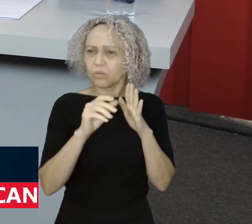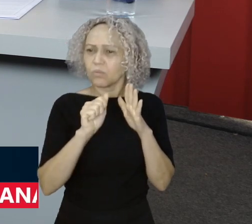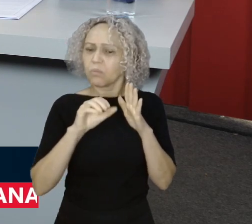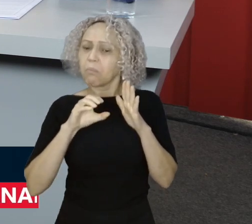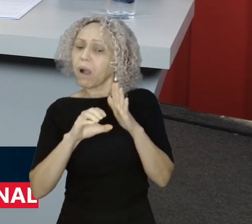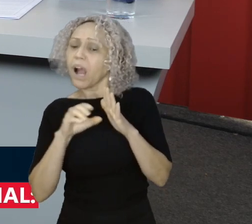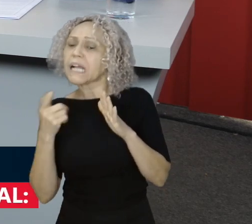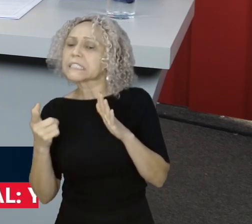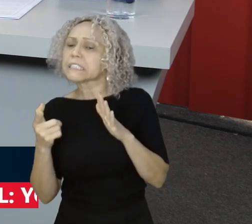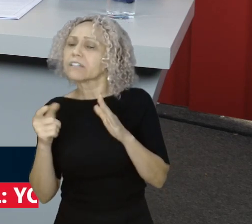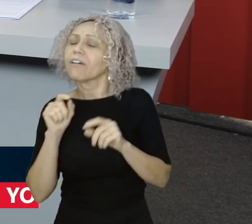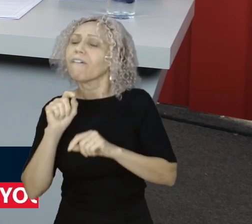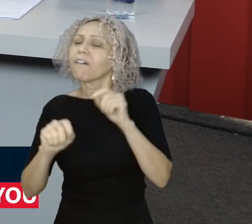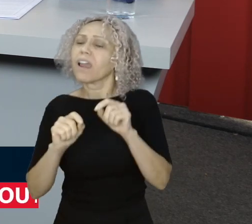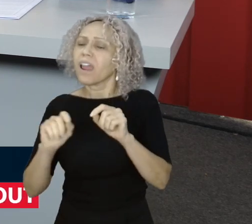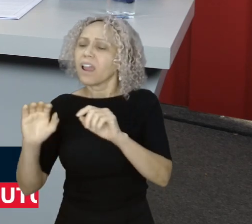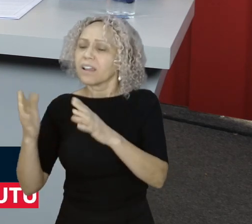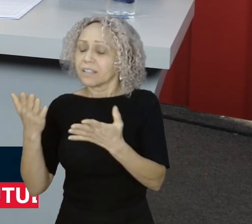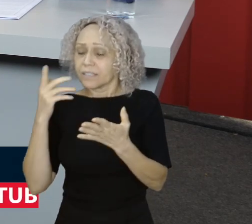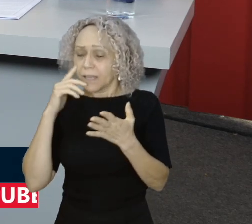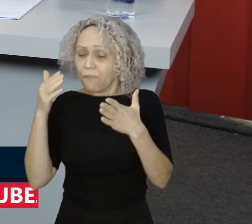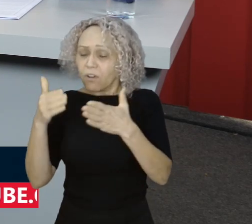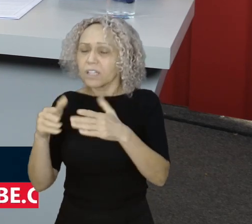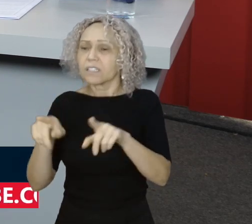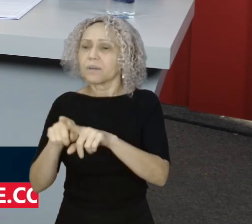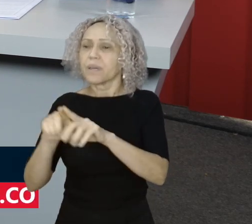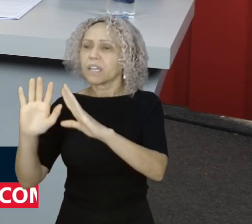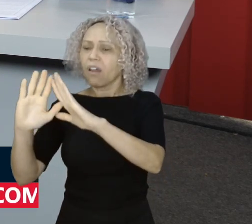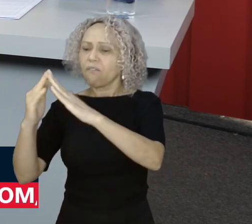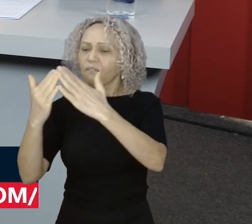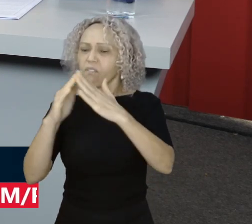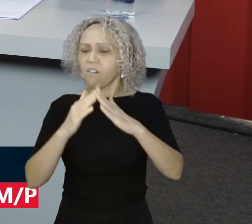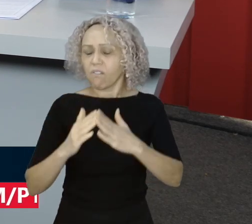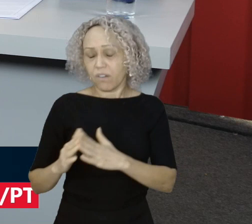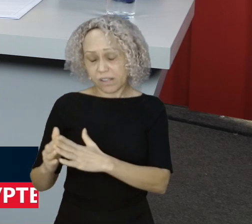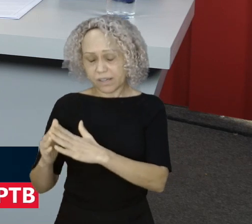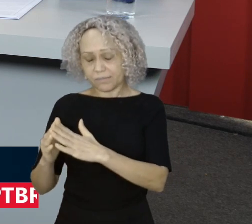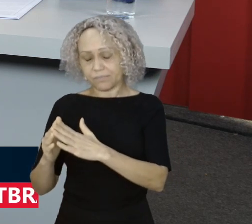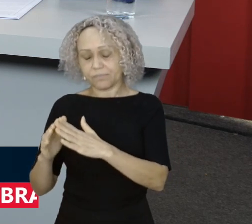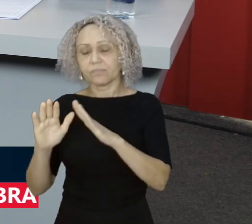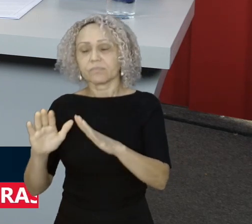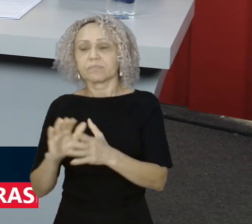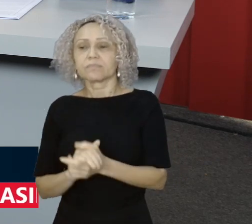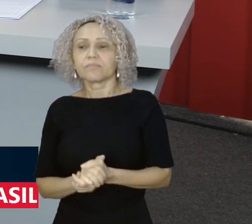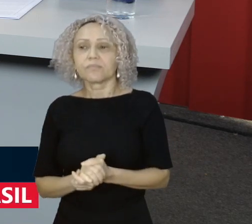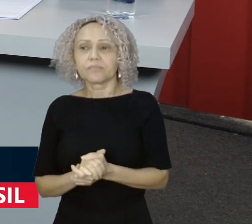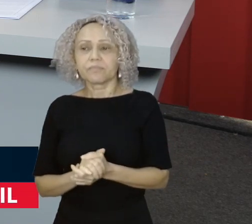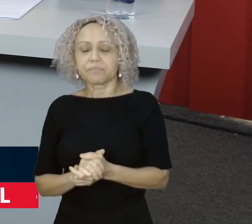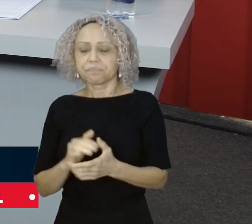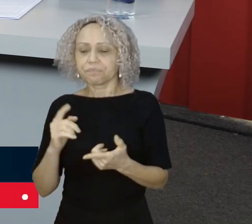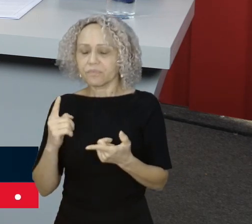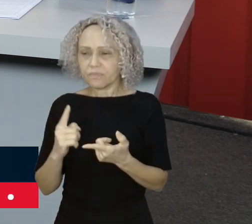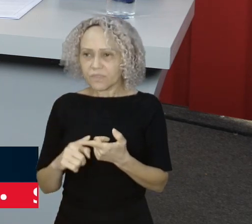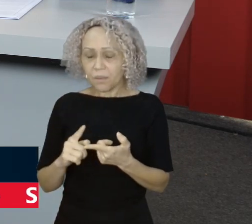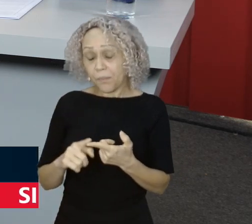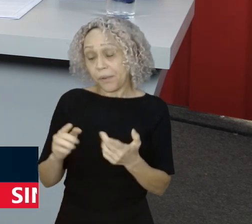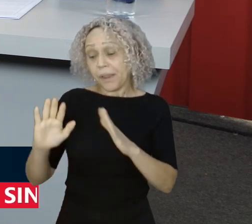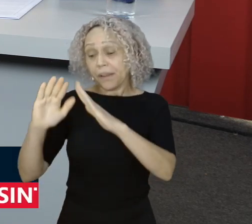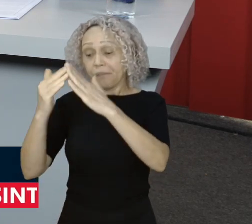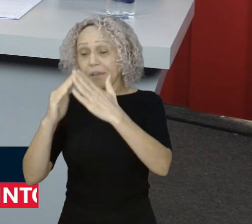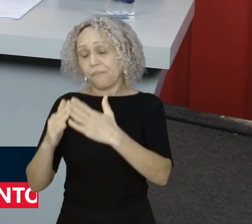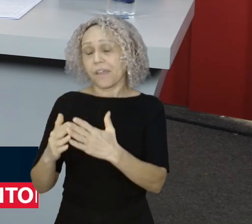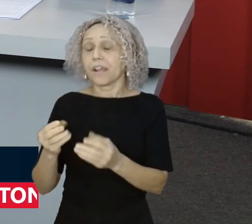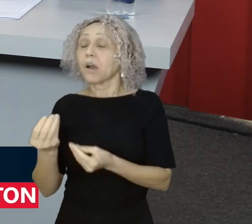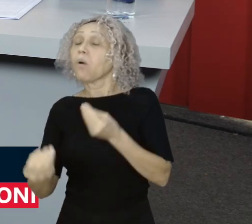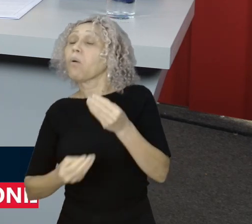garantir a presença do Estado também nessas comunidades? Porque muita gente ouve falar, né? O Estado entra como forma de polícia, né, como forma de punição,